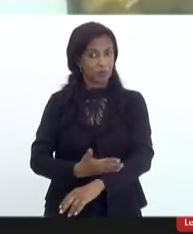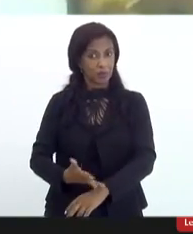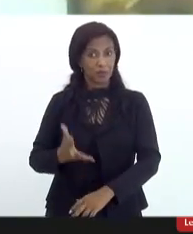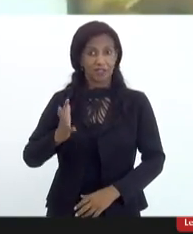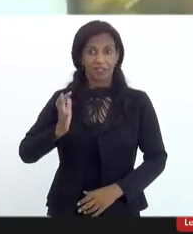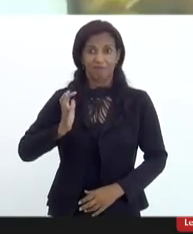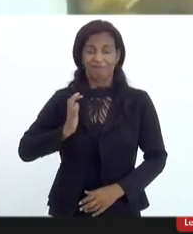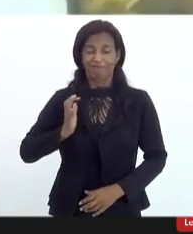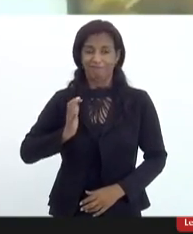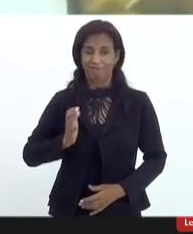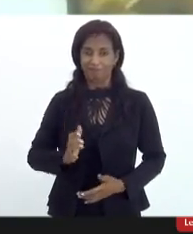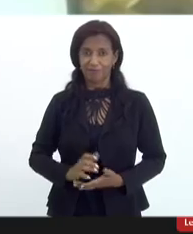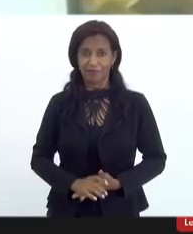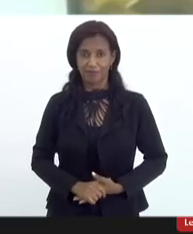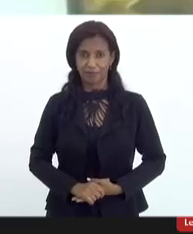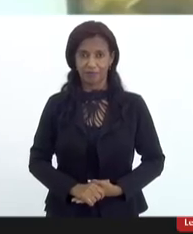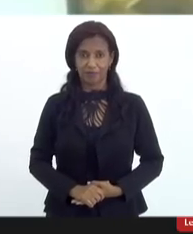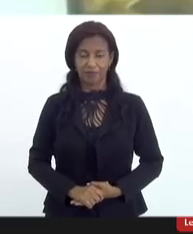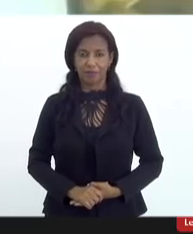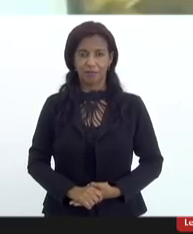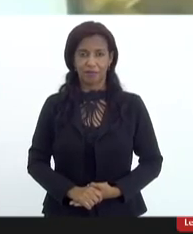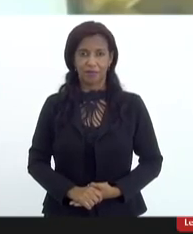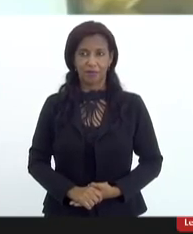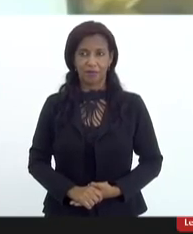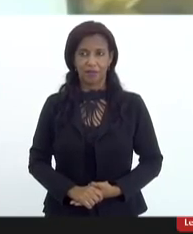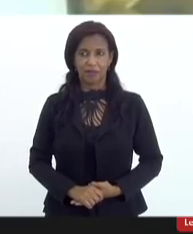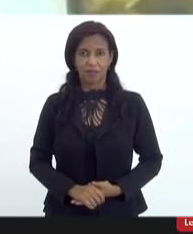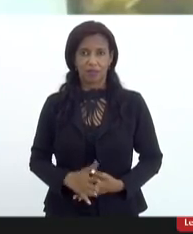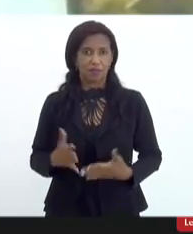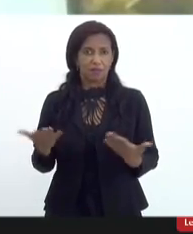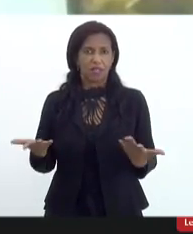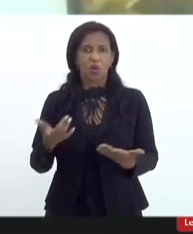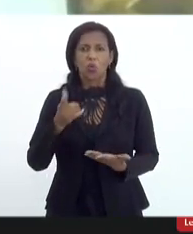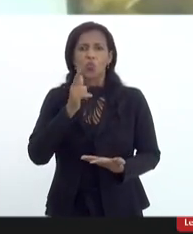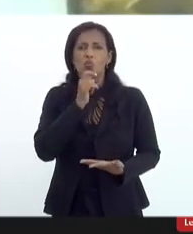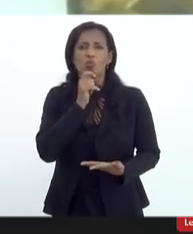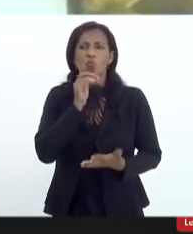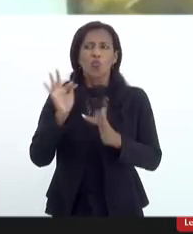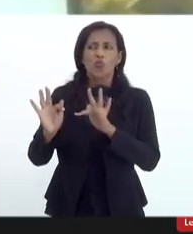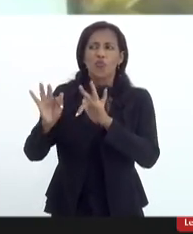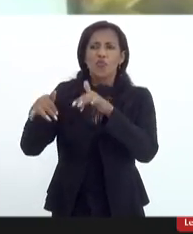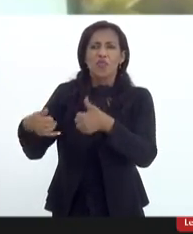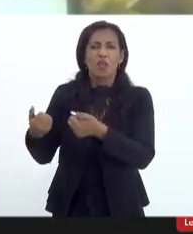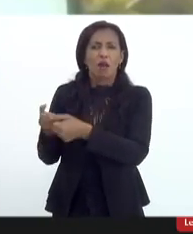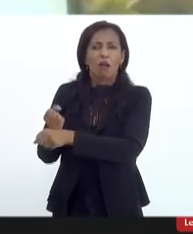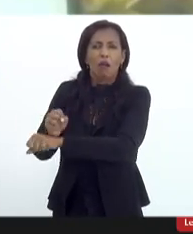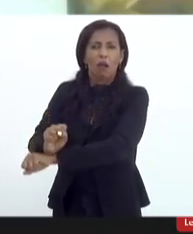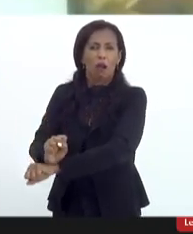ricas. Então, não tivemos o fim da escravidão.